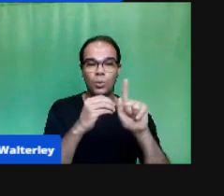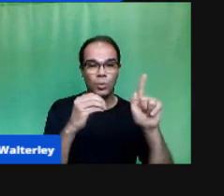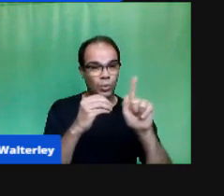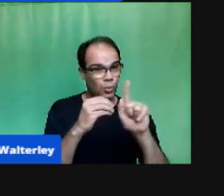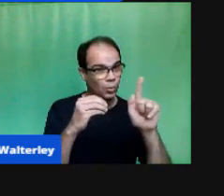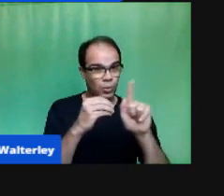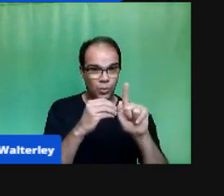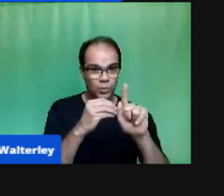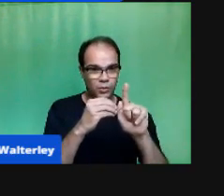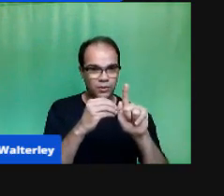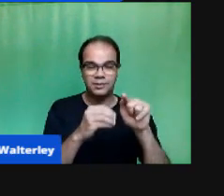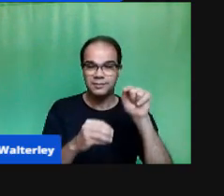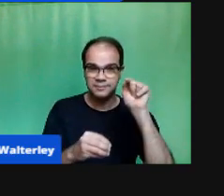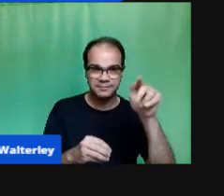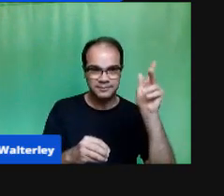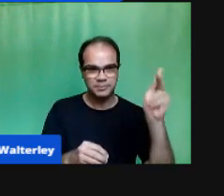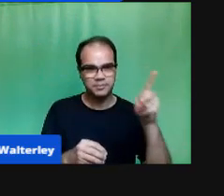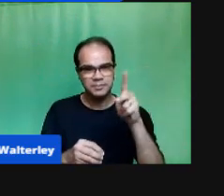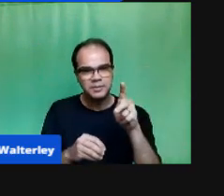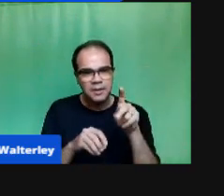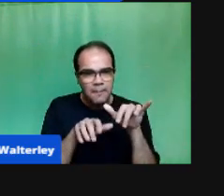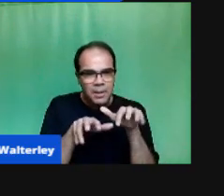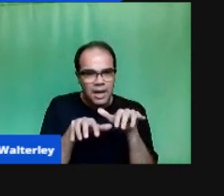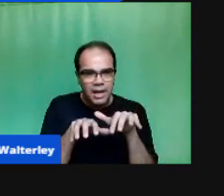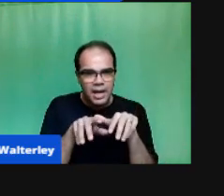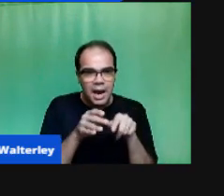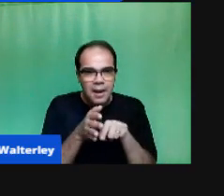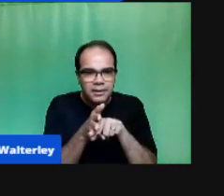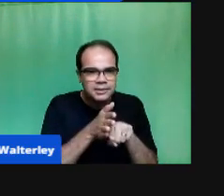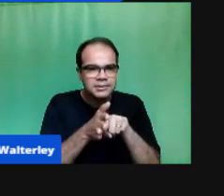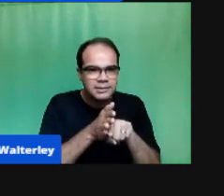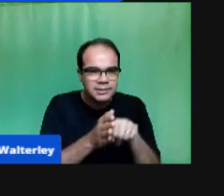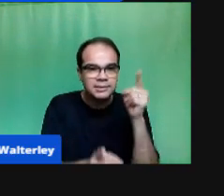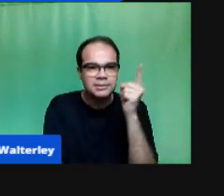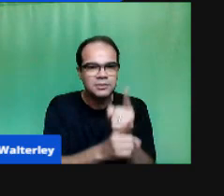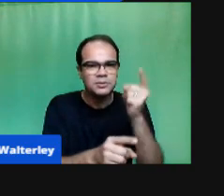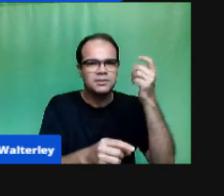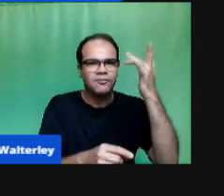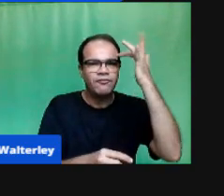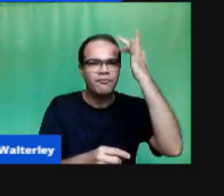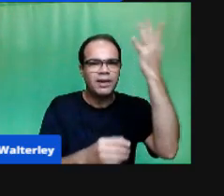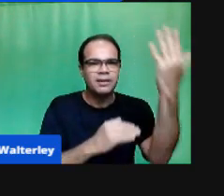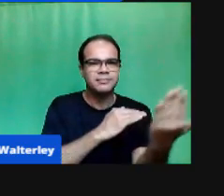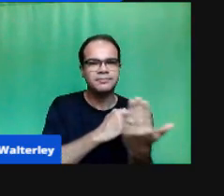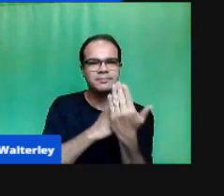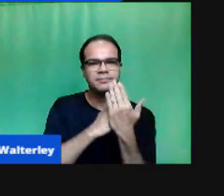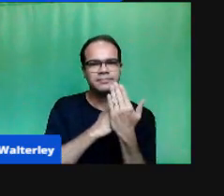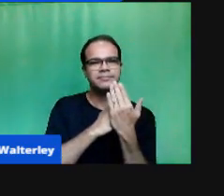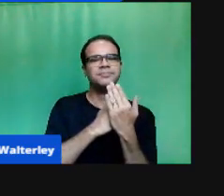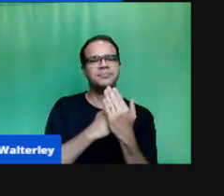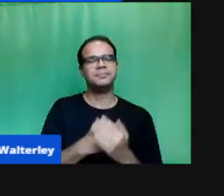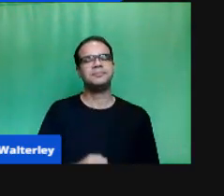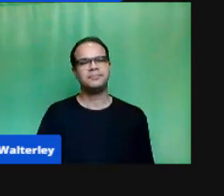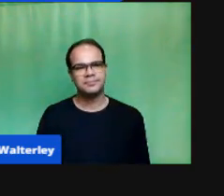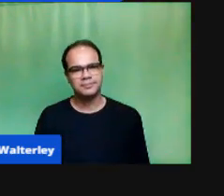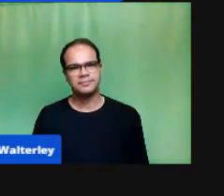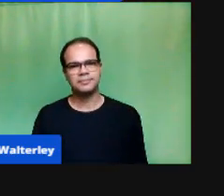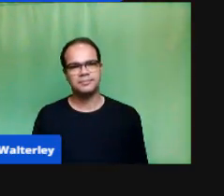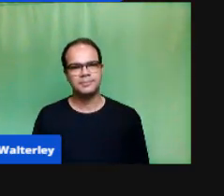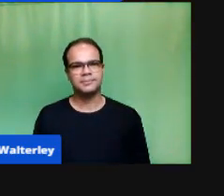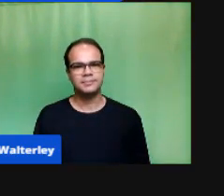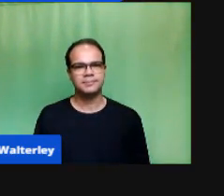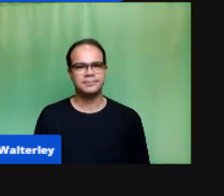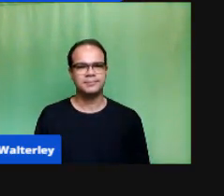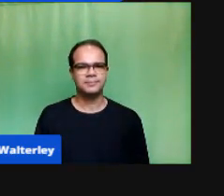YouTube. Então, vamos procurar estar usando essas atividades aí, né, que já